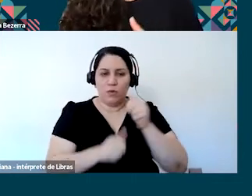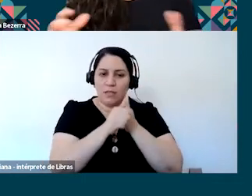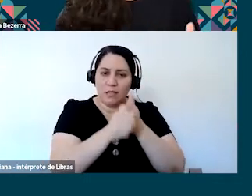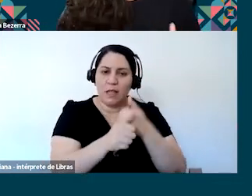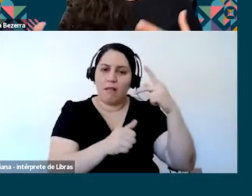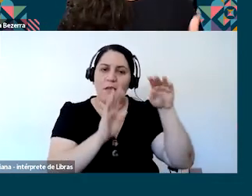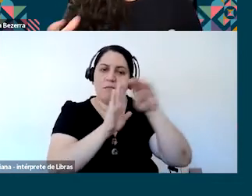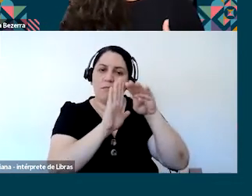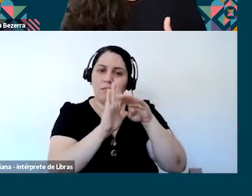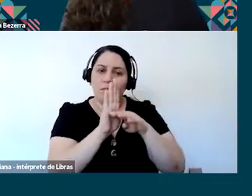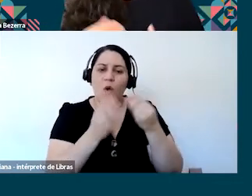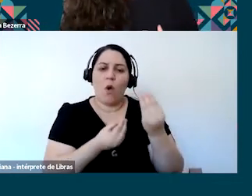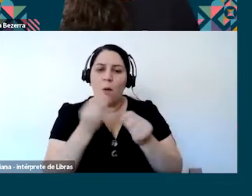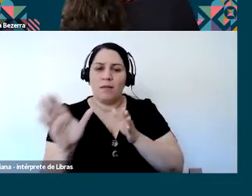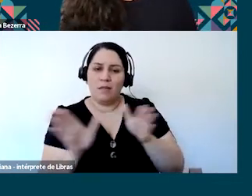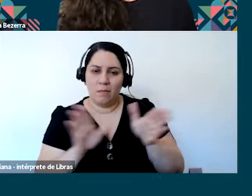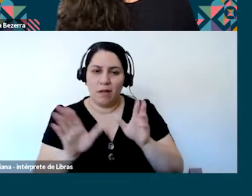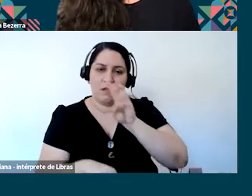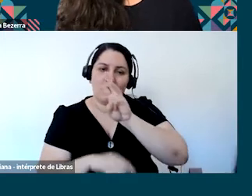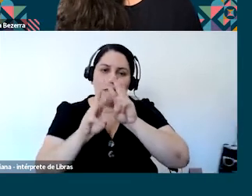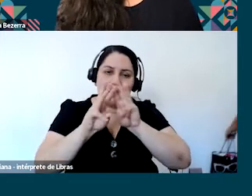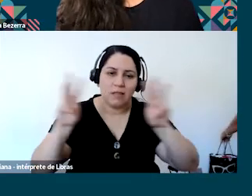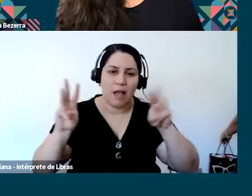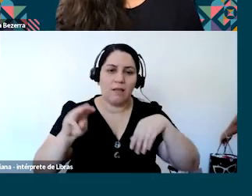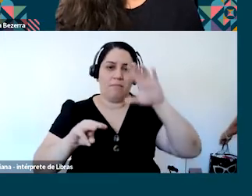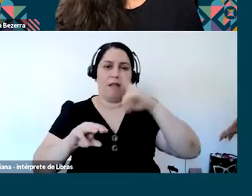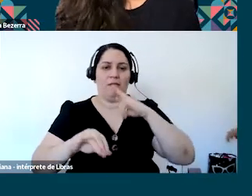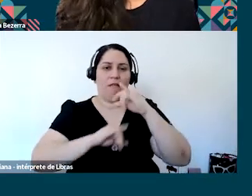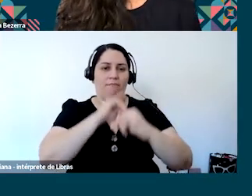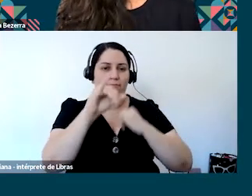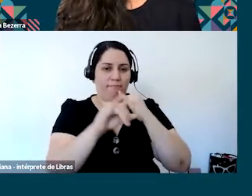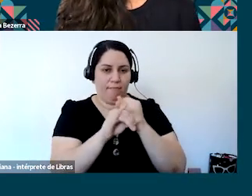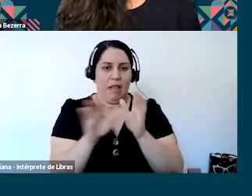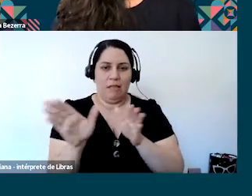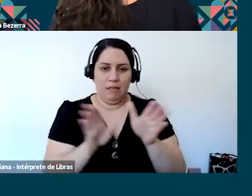seus sites de governo federais mais acessíveis.